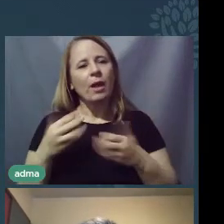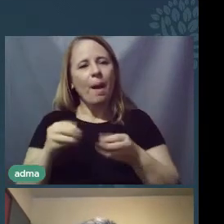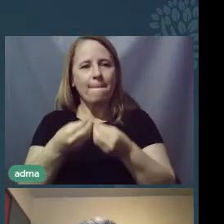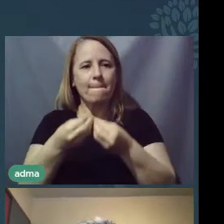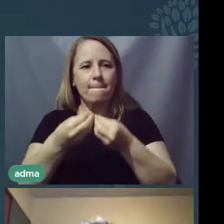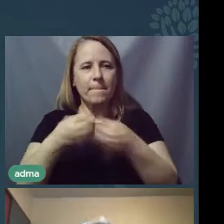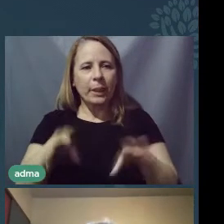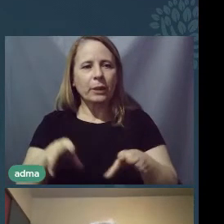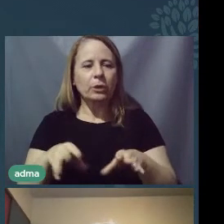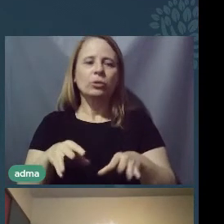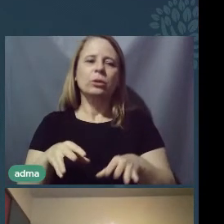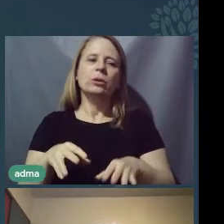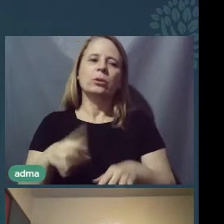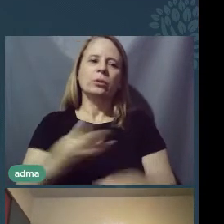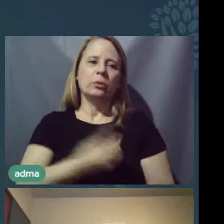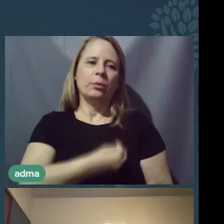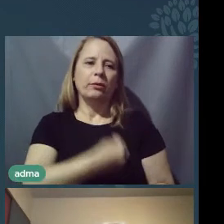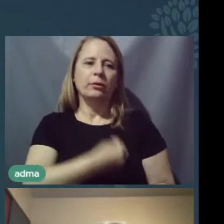para a função pulmonar.